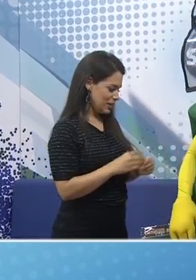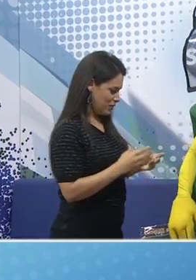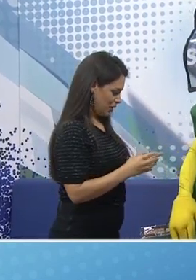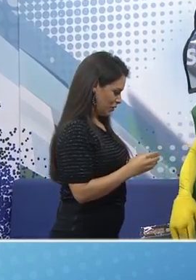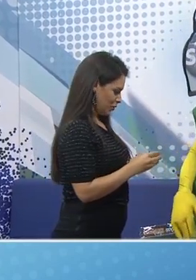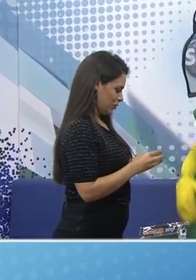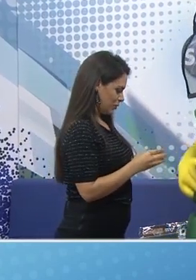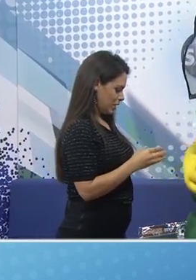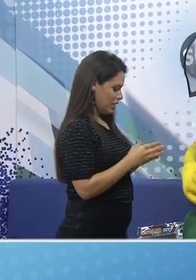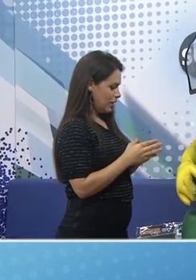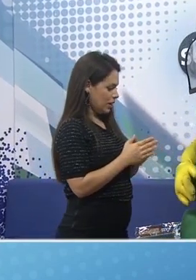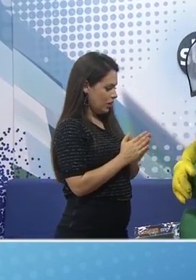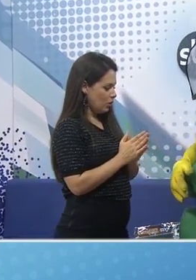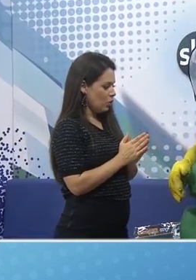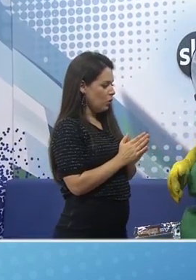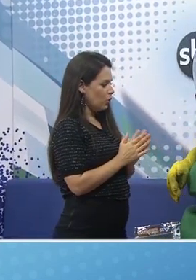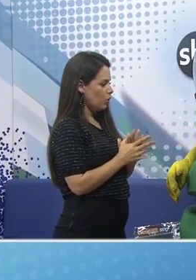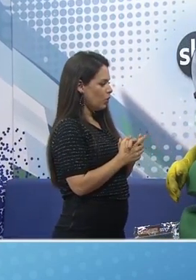É, Centavinho.